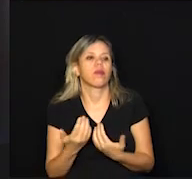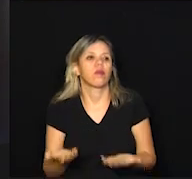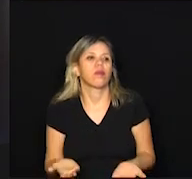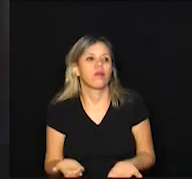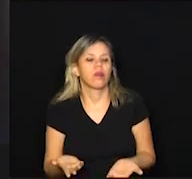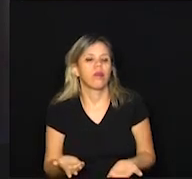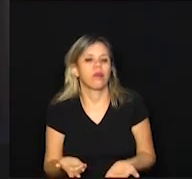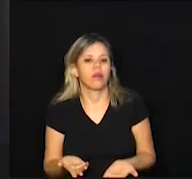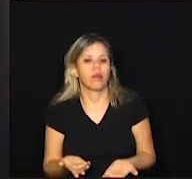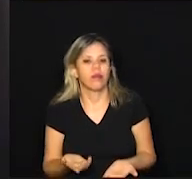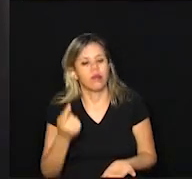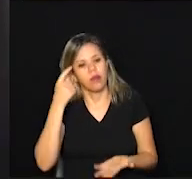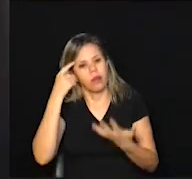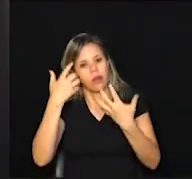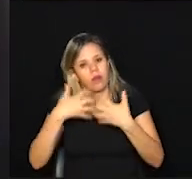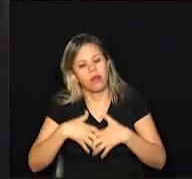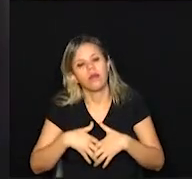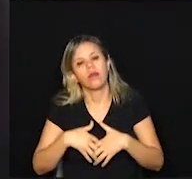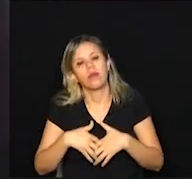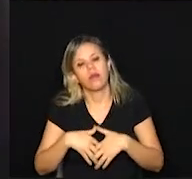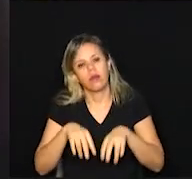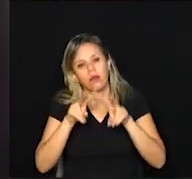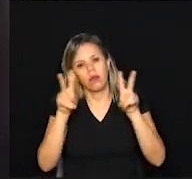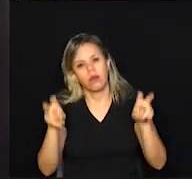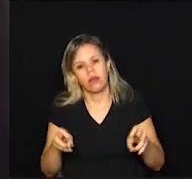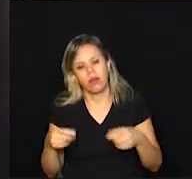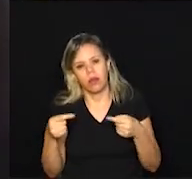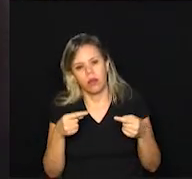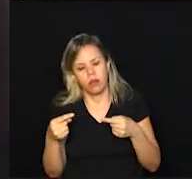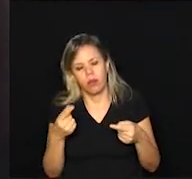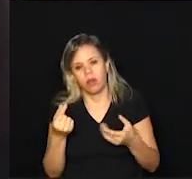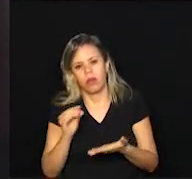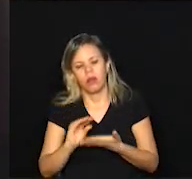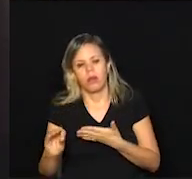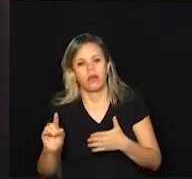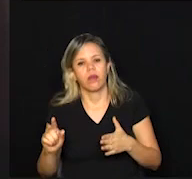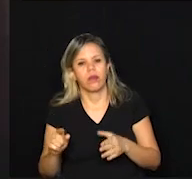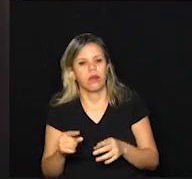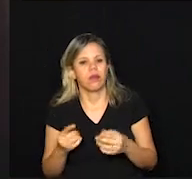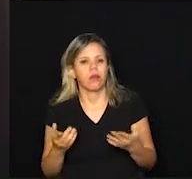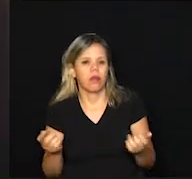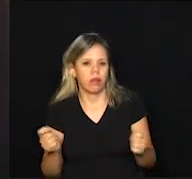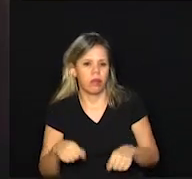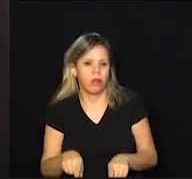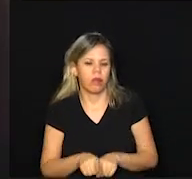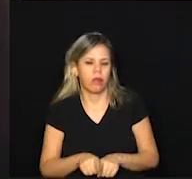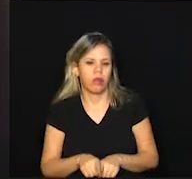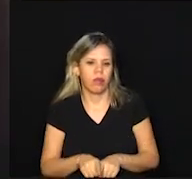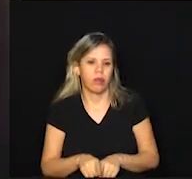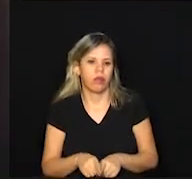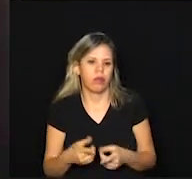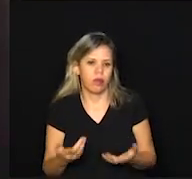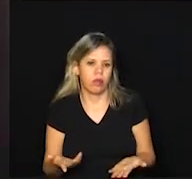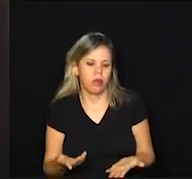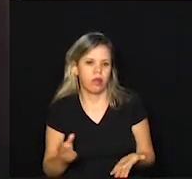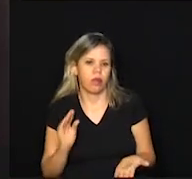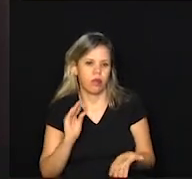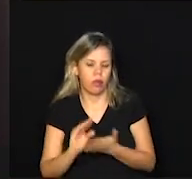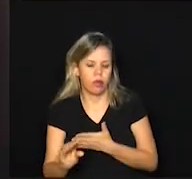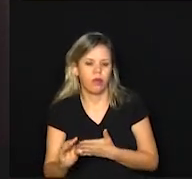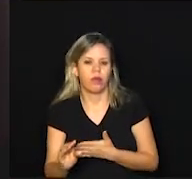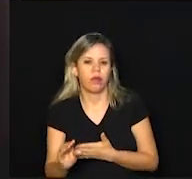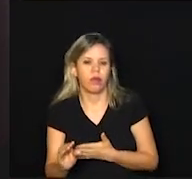é penso que que essa a questão da disputa do orçamento é plenamente viável né plenamente viável a designação